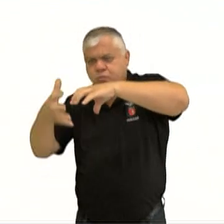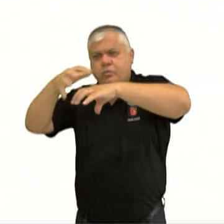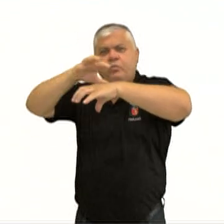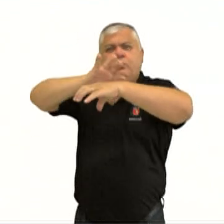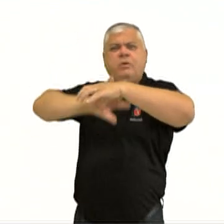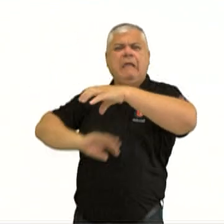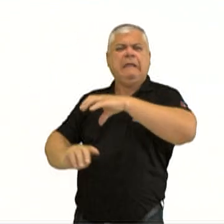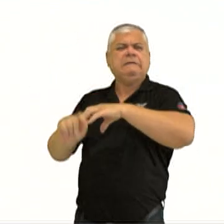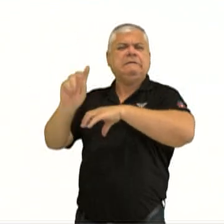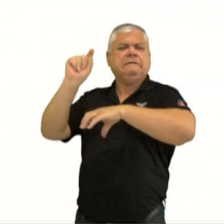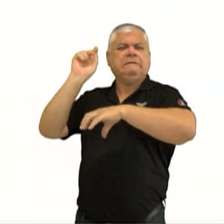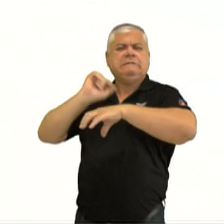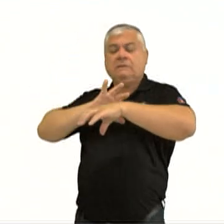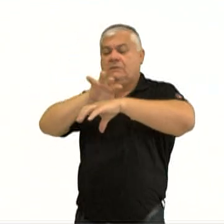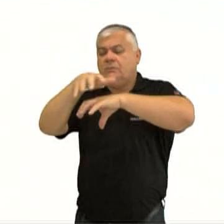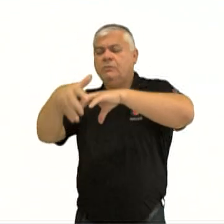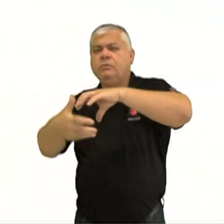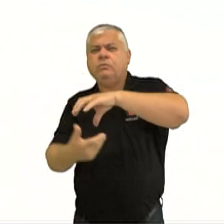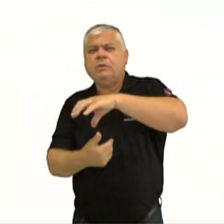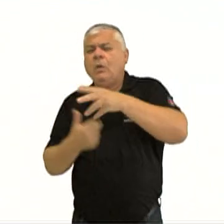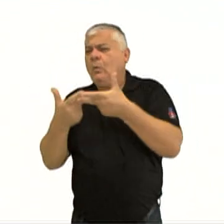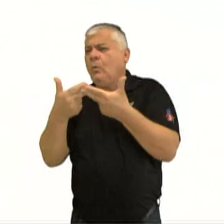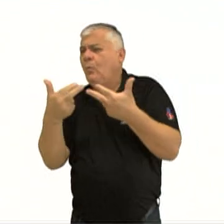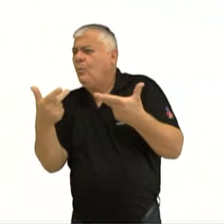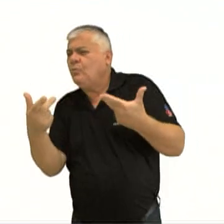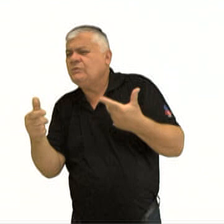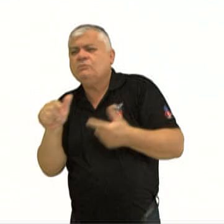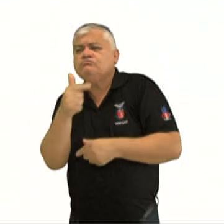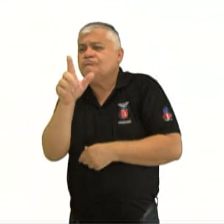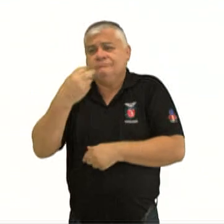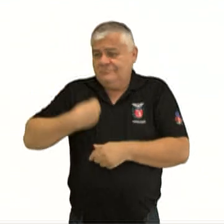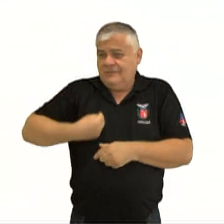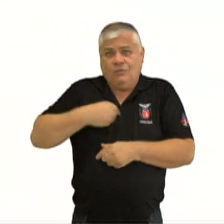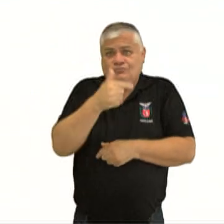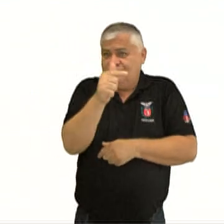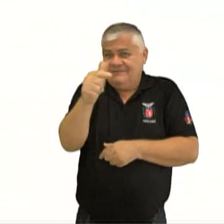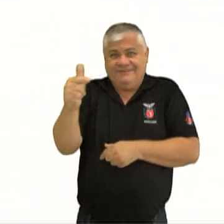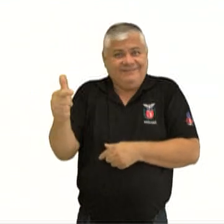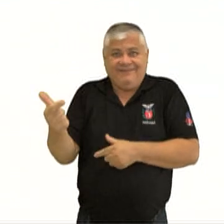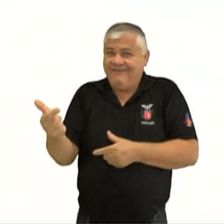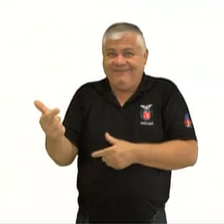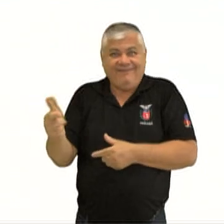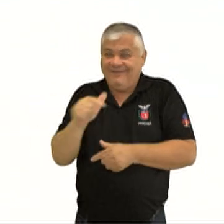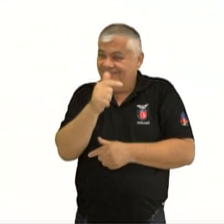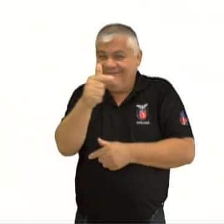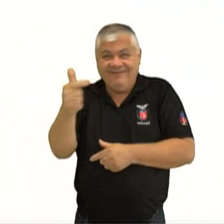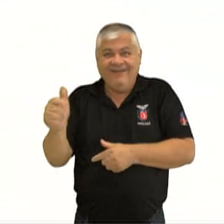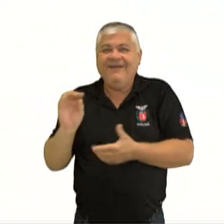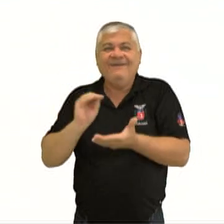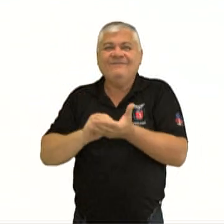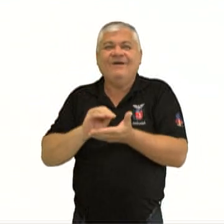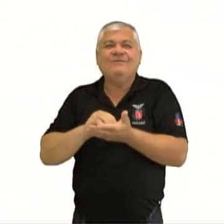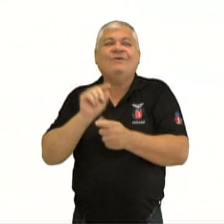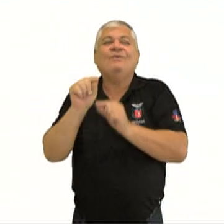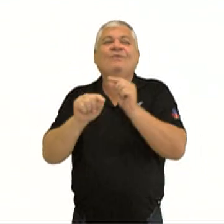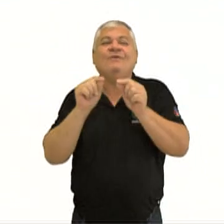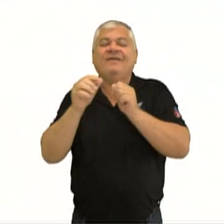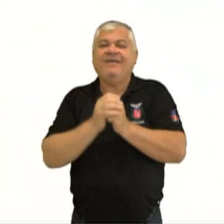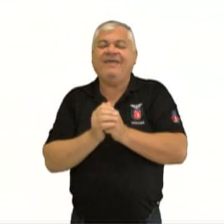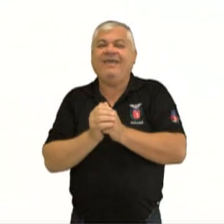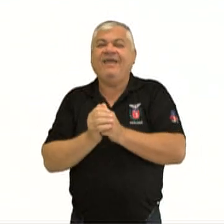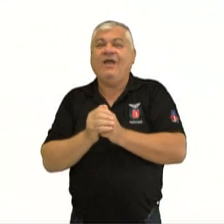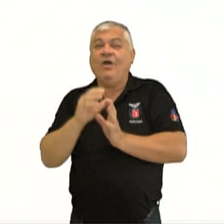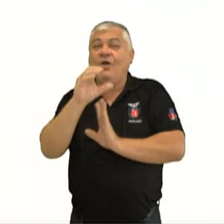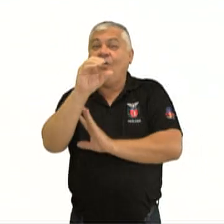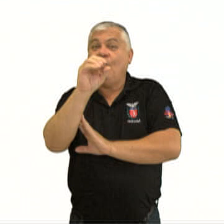e bilhões de anos atrás, algumas coisas não existiam, como existem atualmente. Uma delas é a